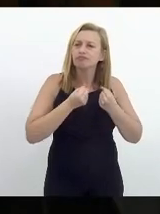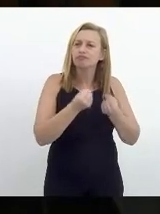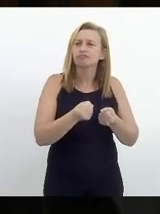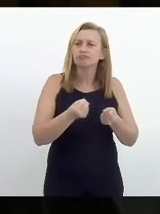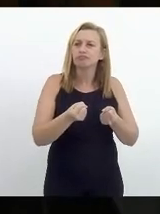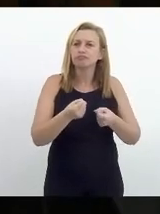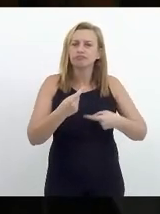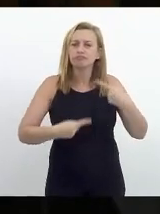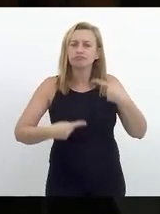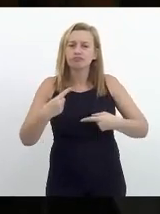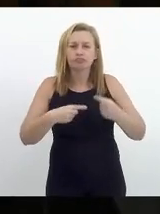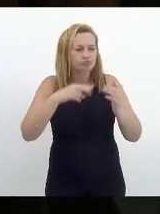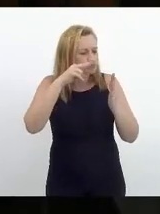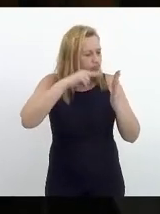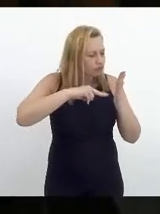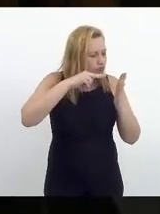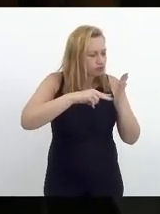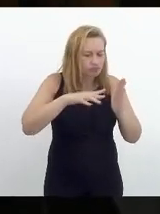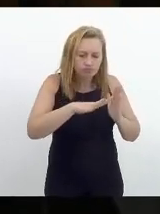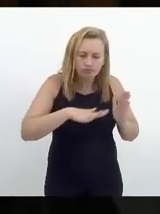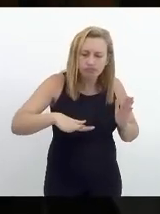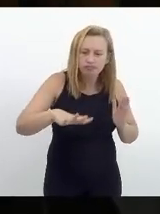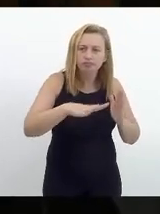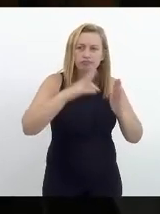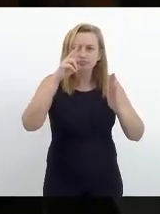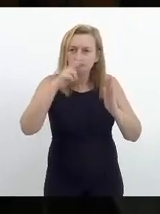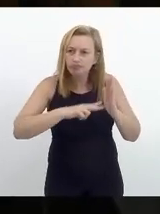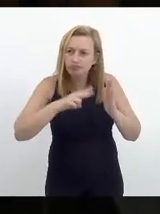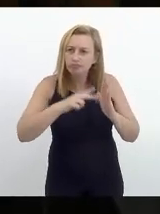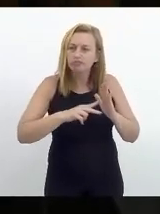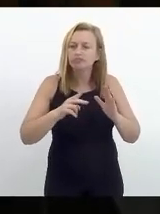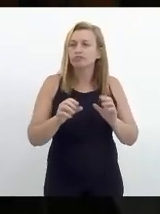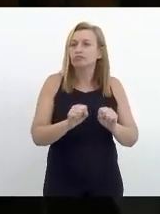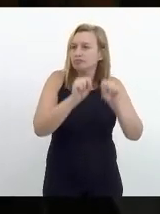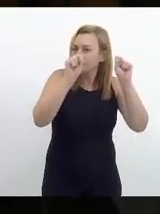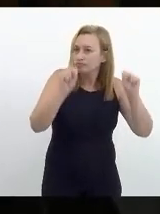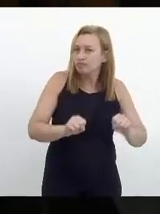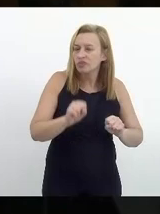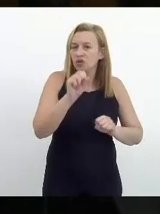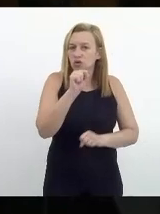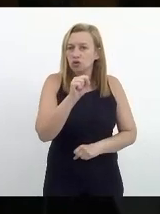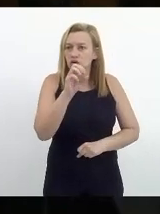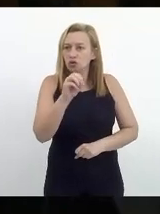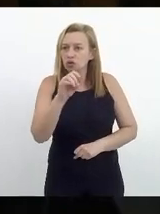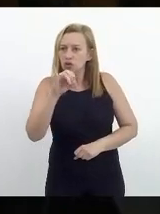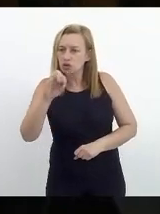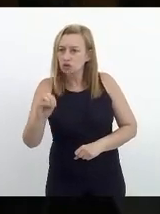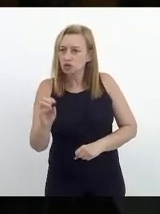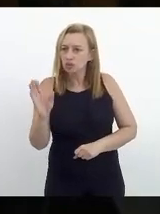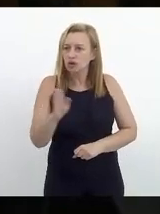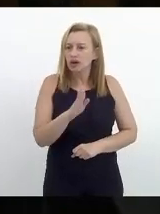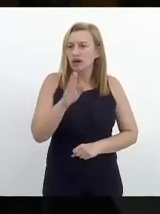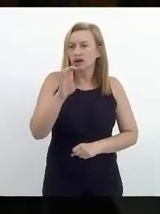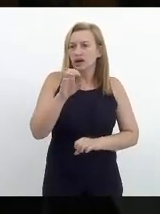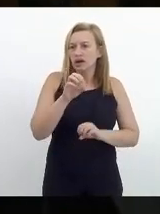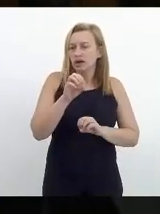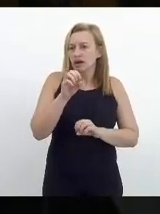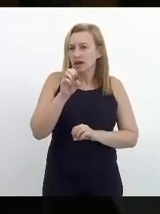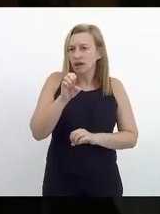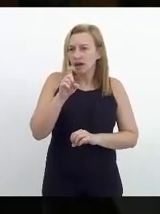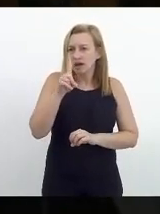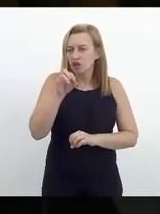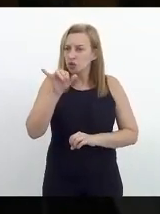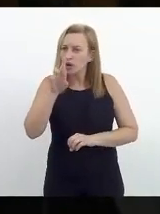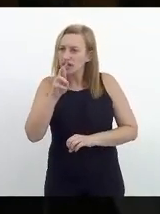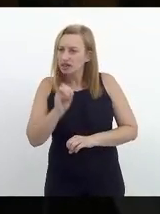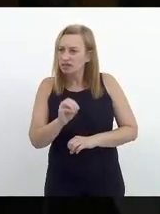a política de leitura e os espaços de leitura no sistema socioeducativo. Na verdade, é